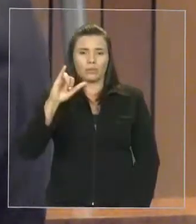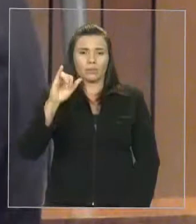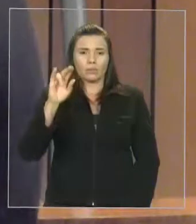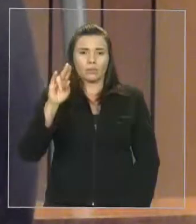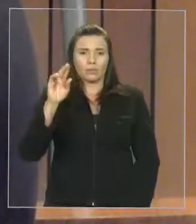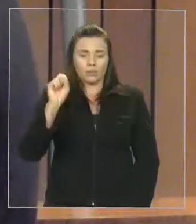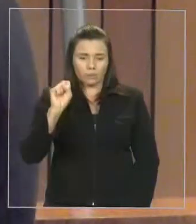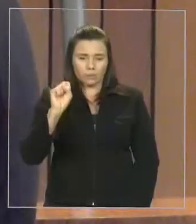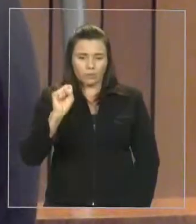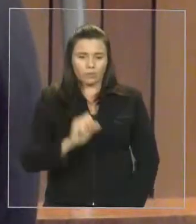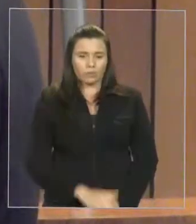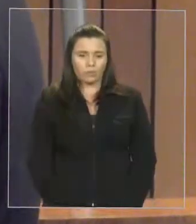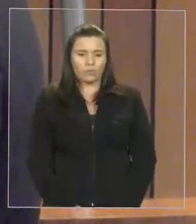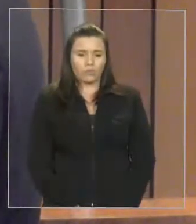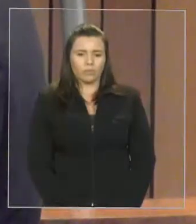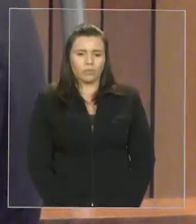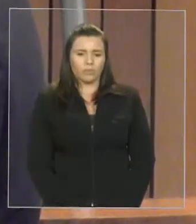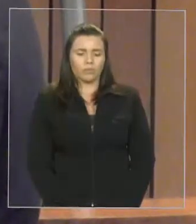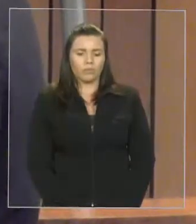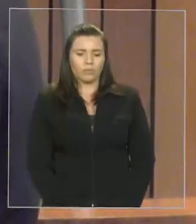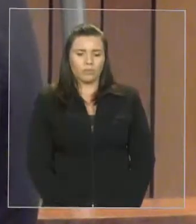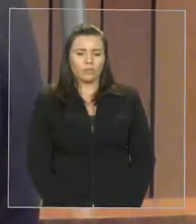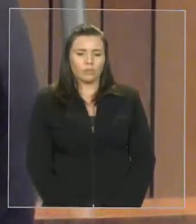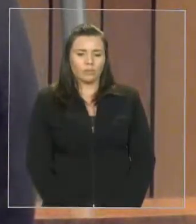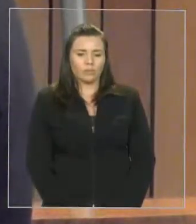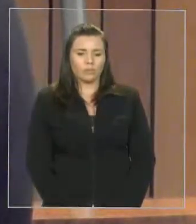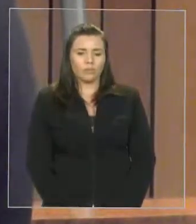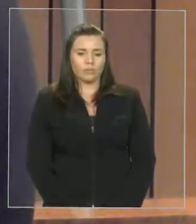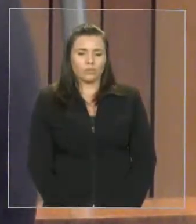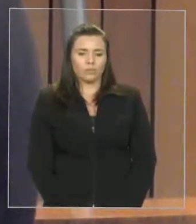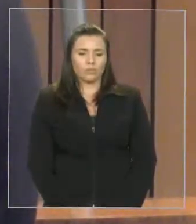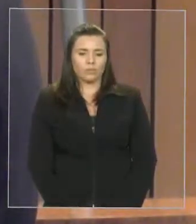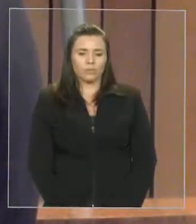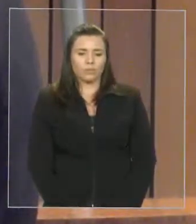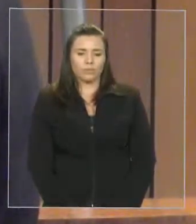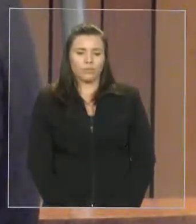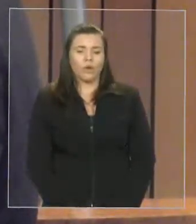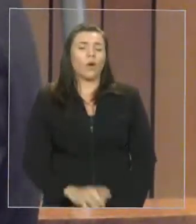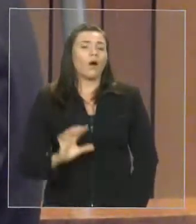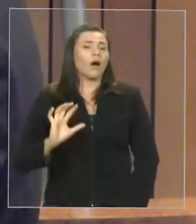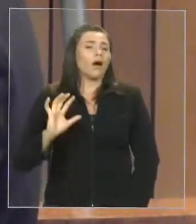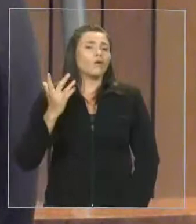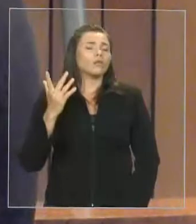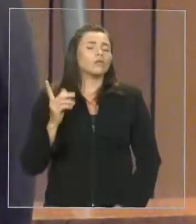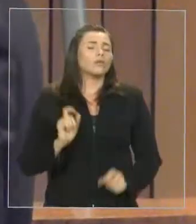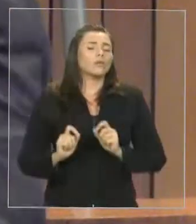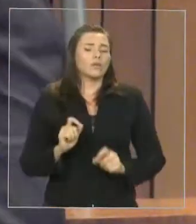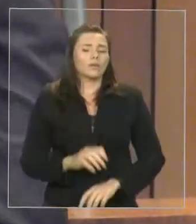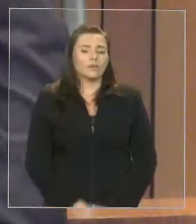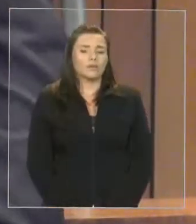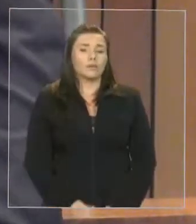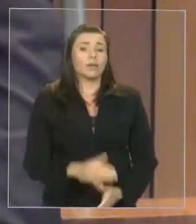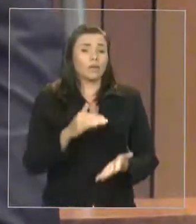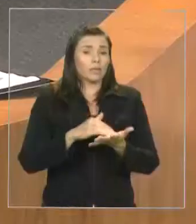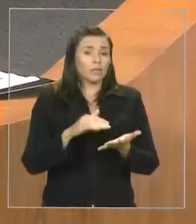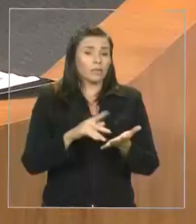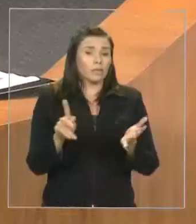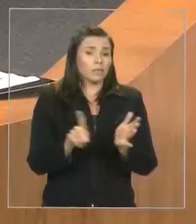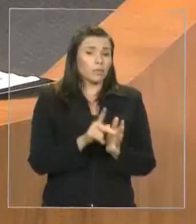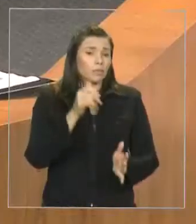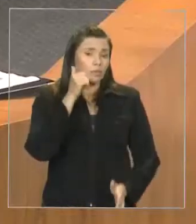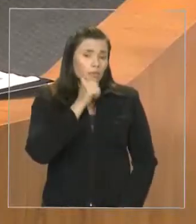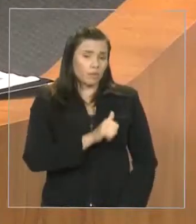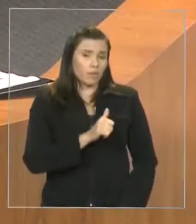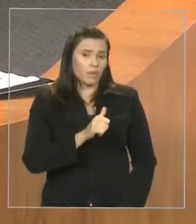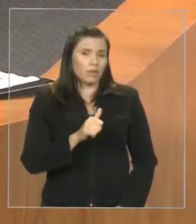foi retirado o orçamento de quase 6 milhões de reais da Secretaria da Mulher. Deputado